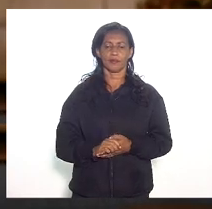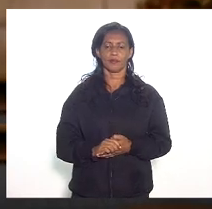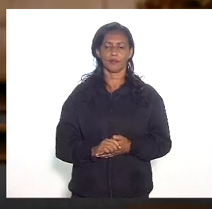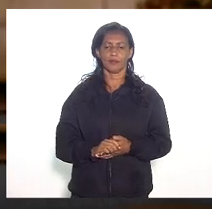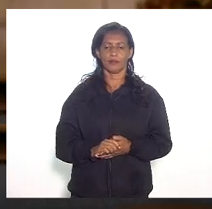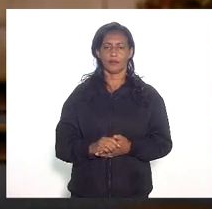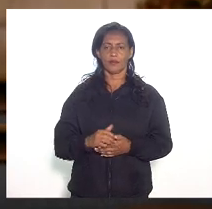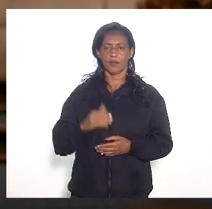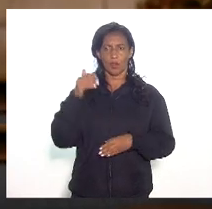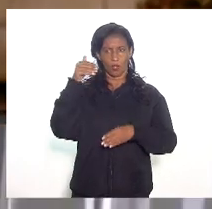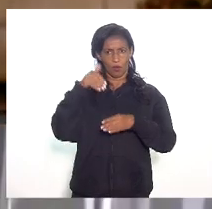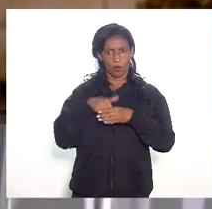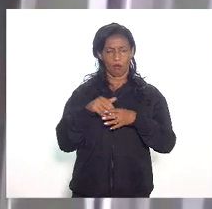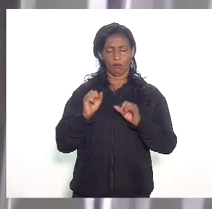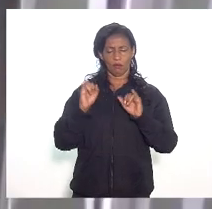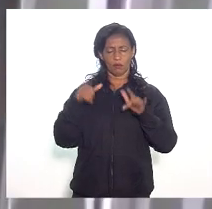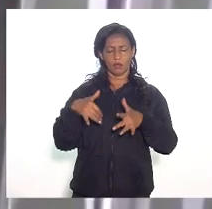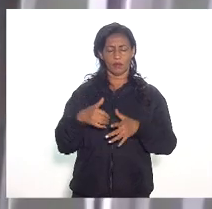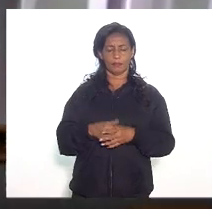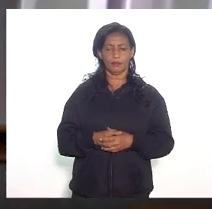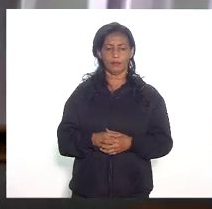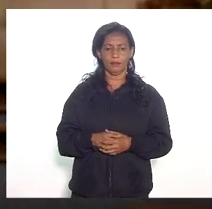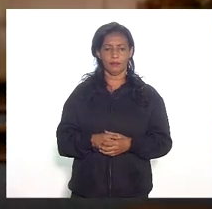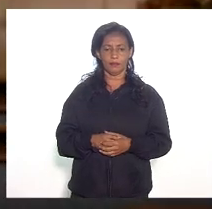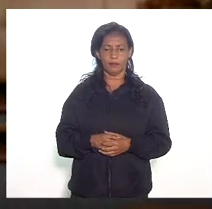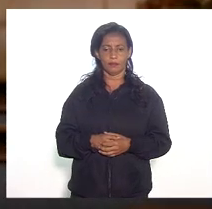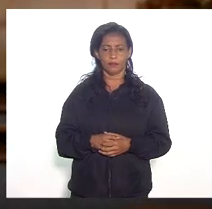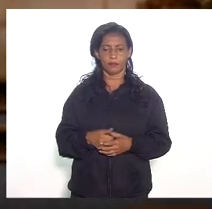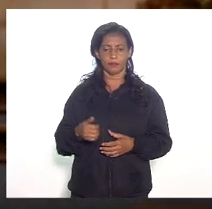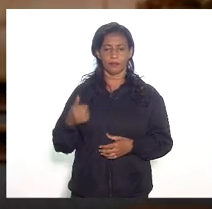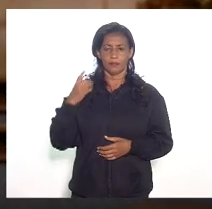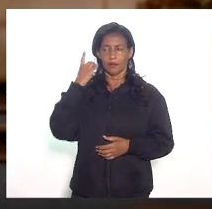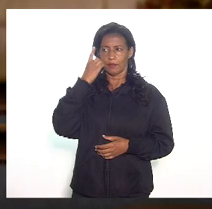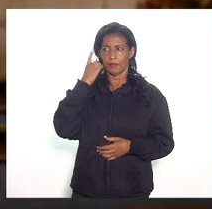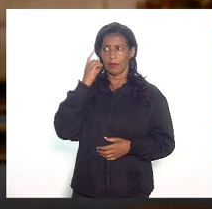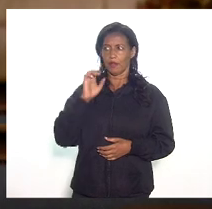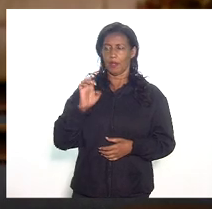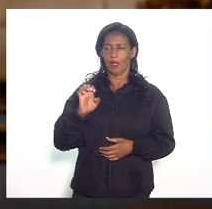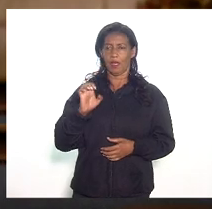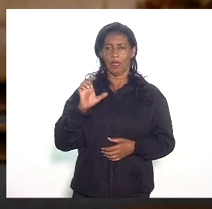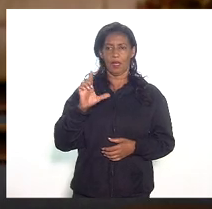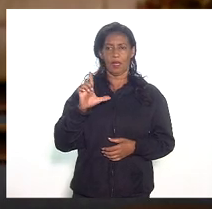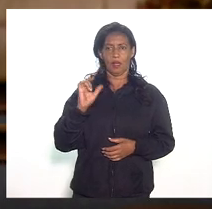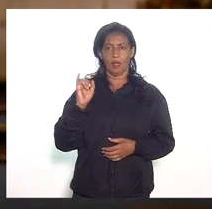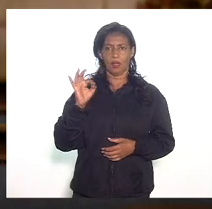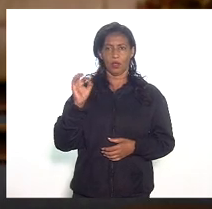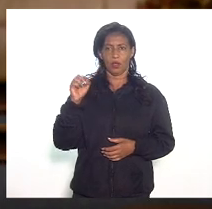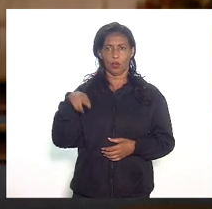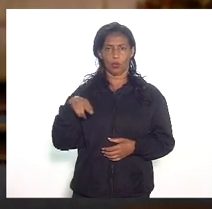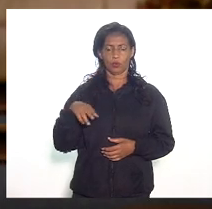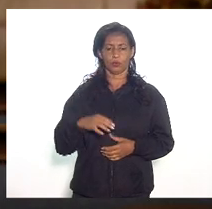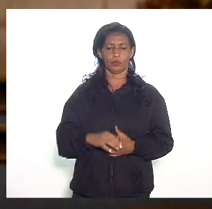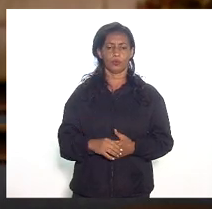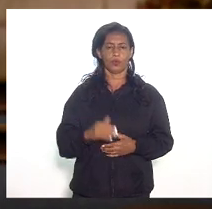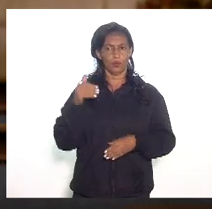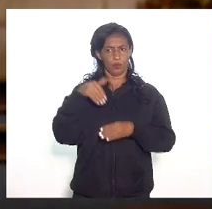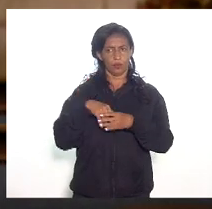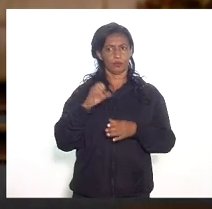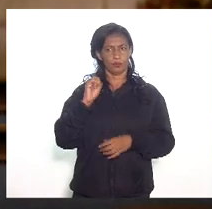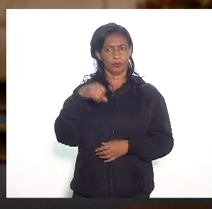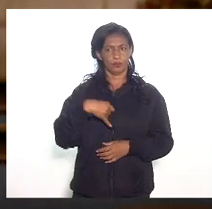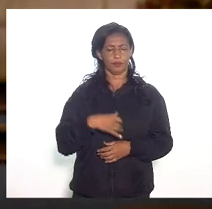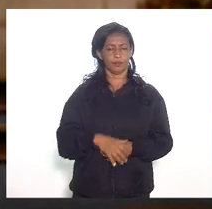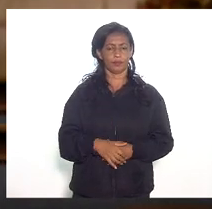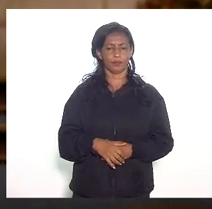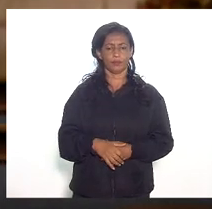voto sim senhor presidente deputado Elton José voto sim presidente deputado